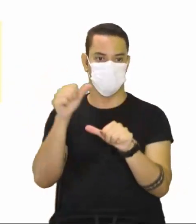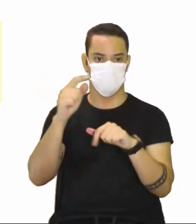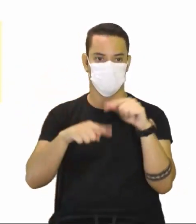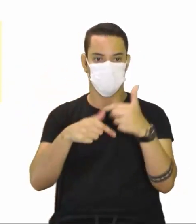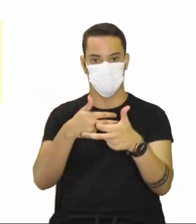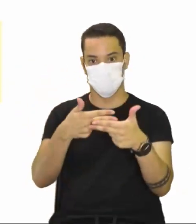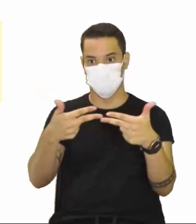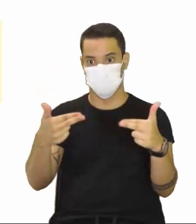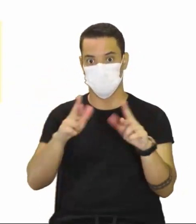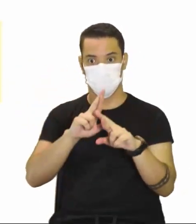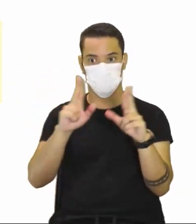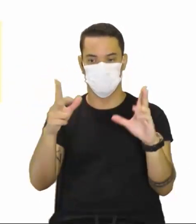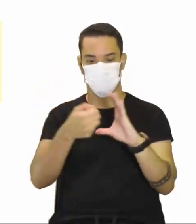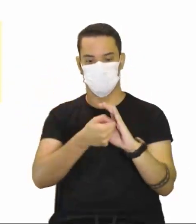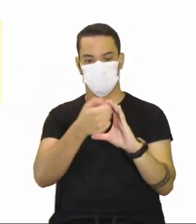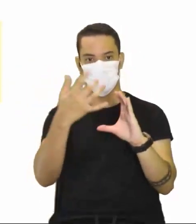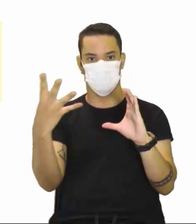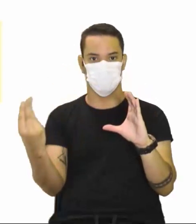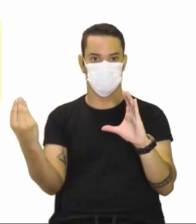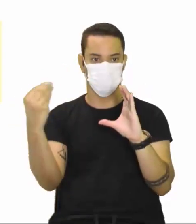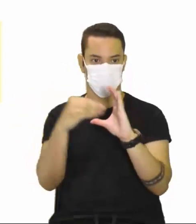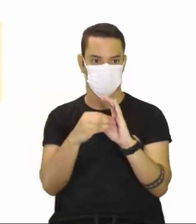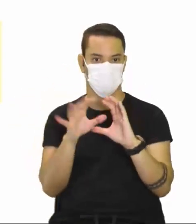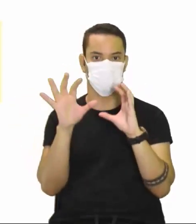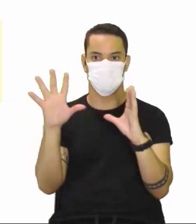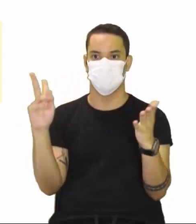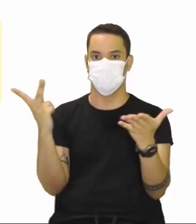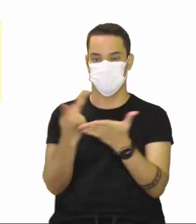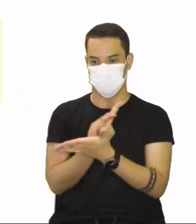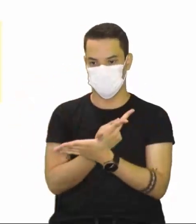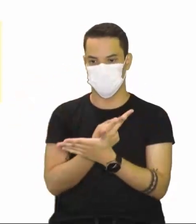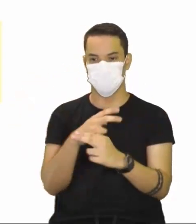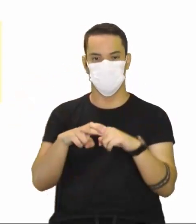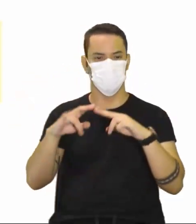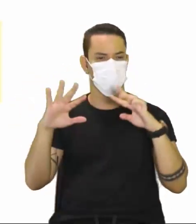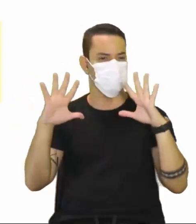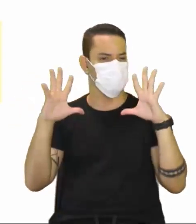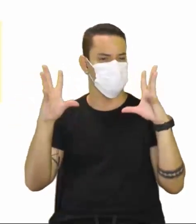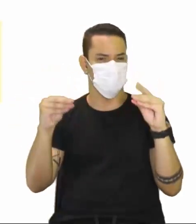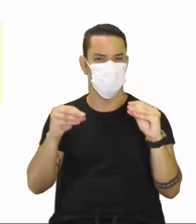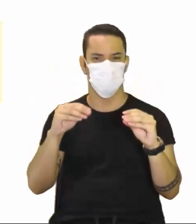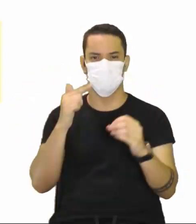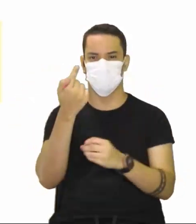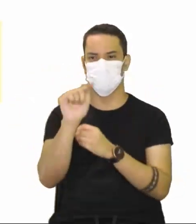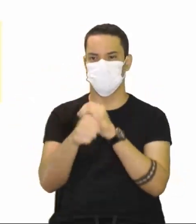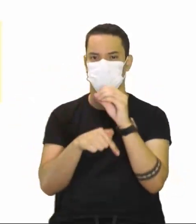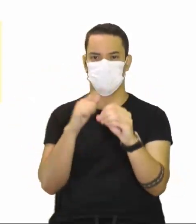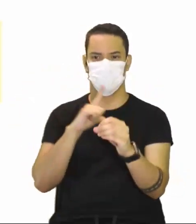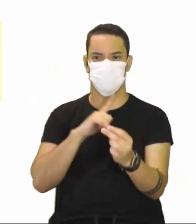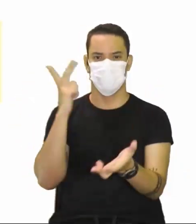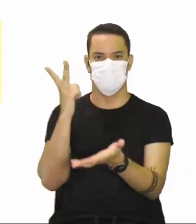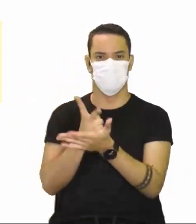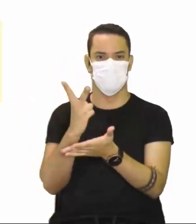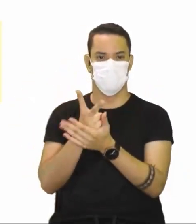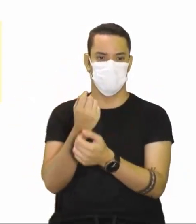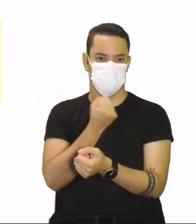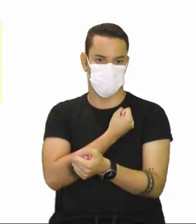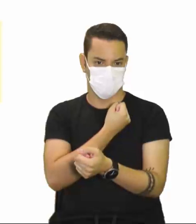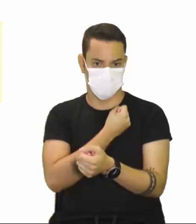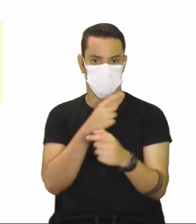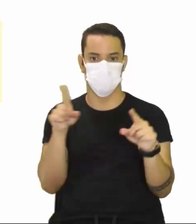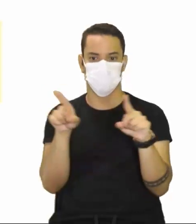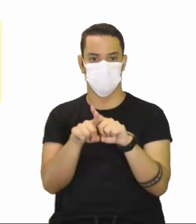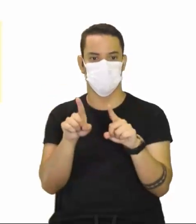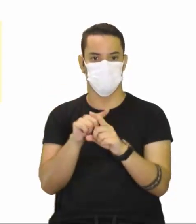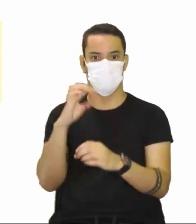produtos diferentes, caracterizando assim as reações. Todo átomo possui o mesmo número de prótons